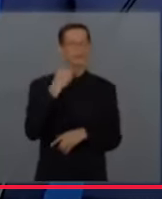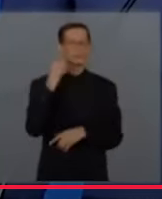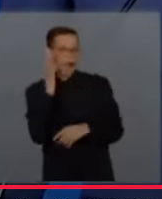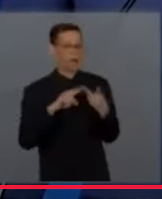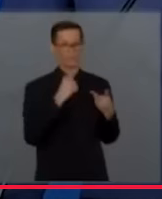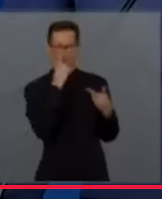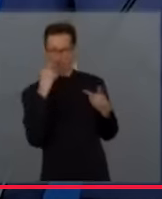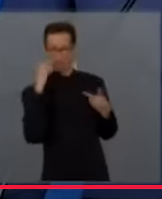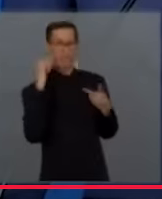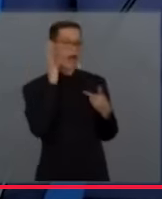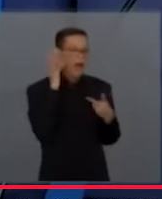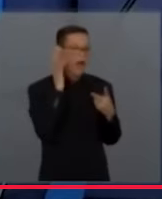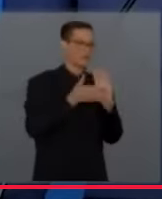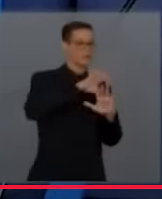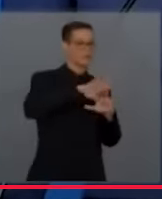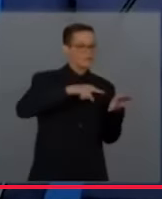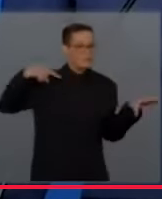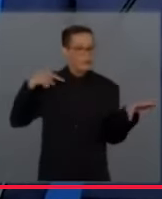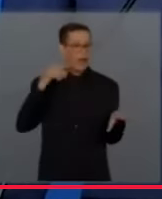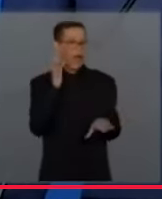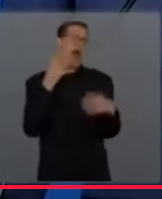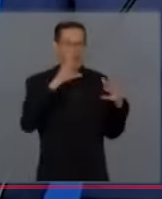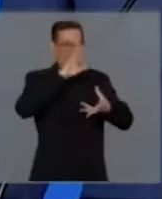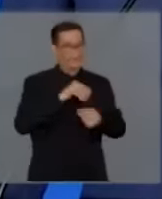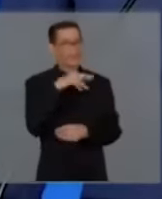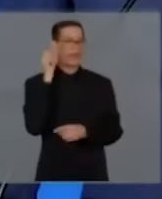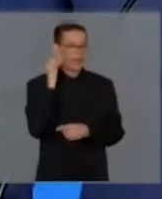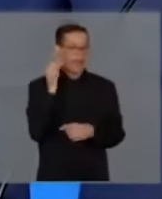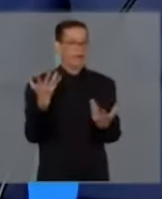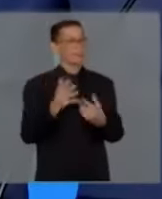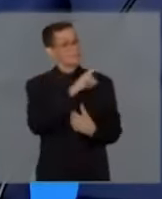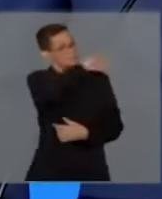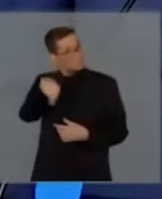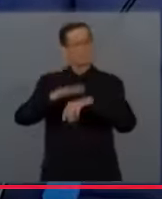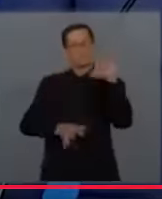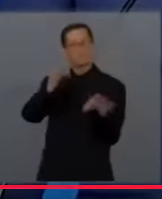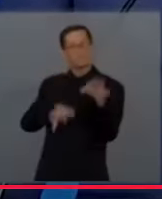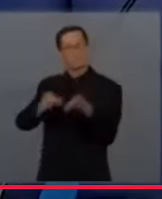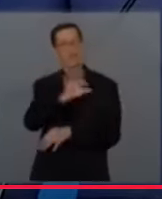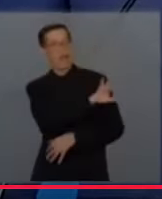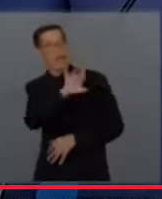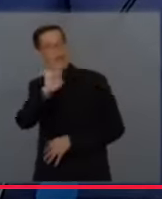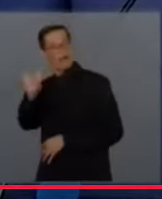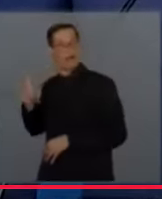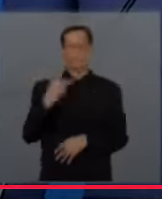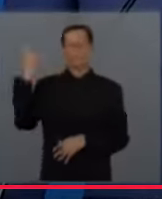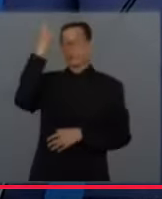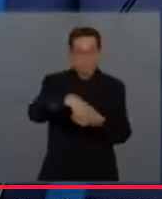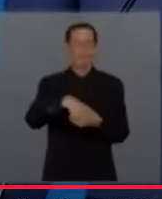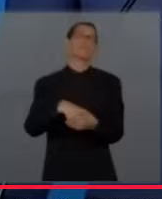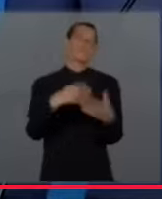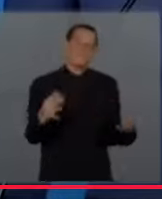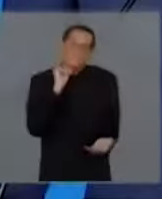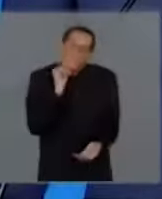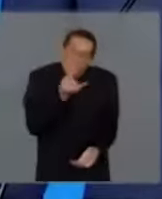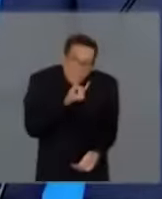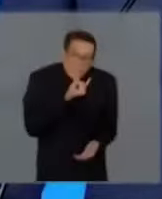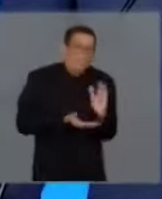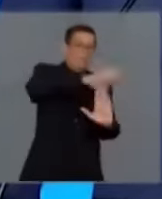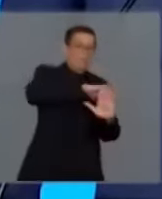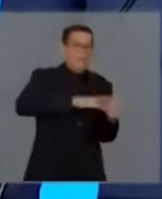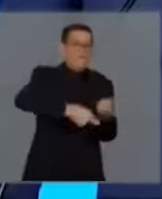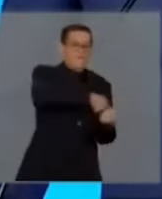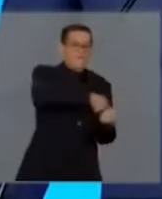Ricardo Nunes foge de abrir o seu sigilo bancário cada um Faça o seu julgamento por conta própria a cidade de São Paulo infelizmente tá na mão de esquemas desde